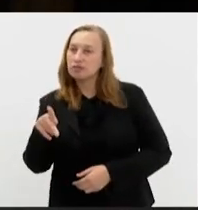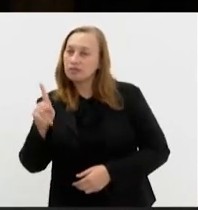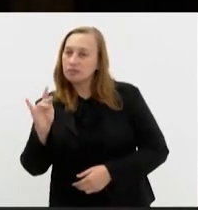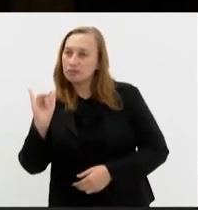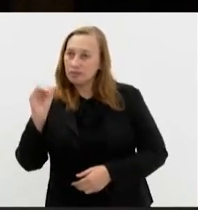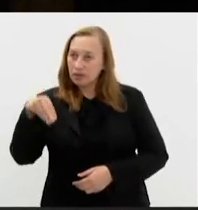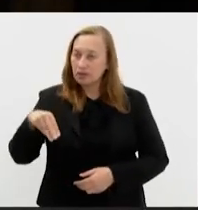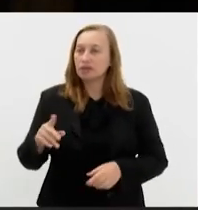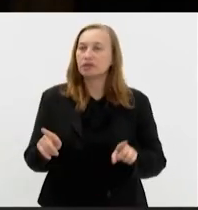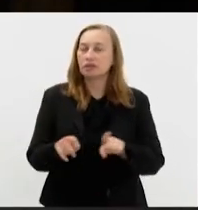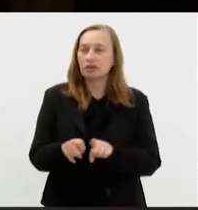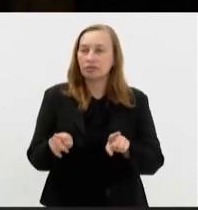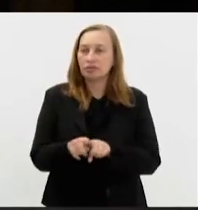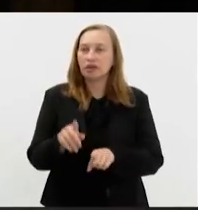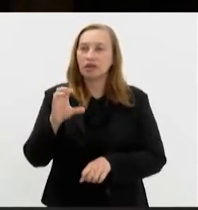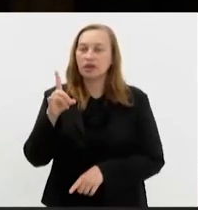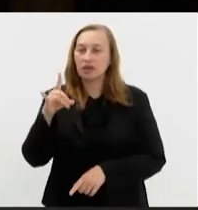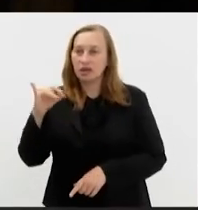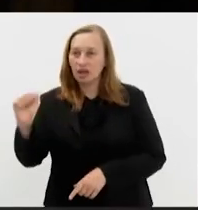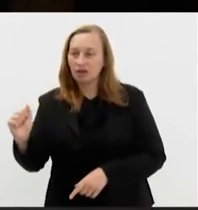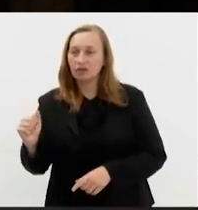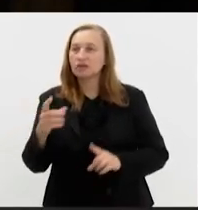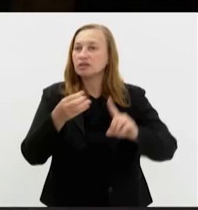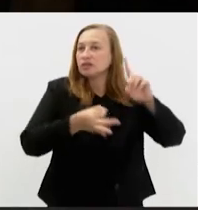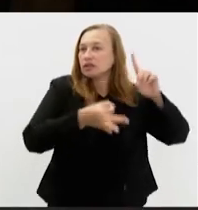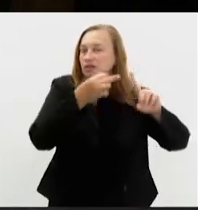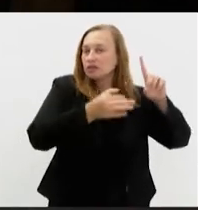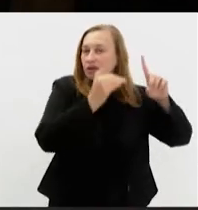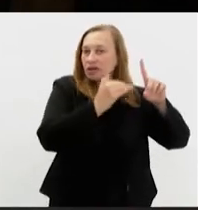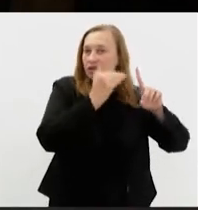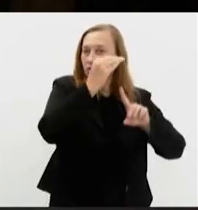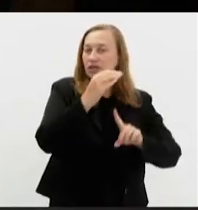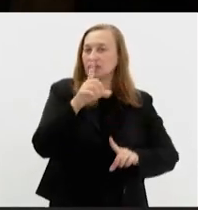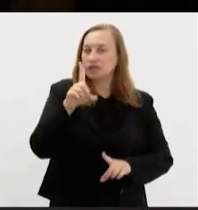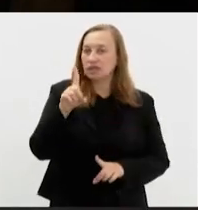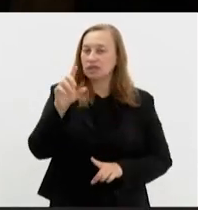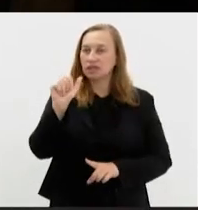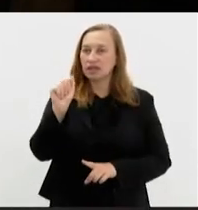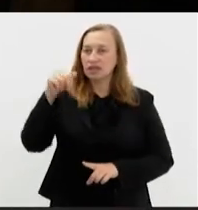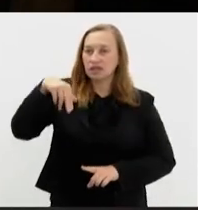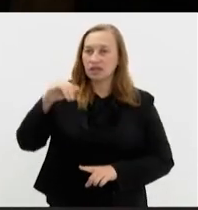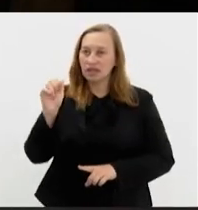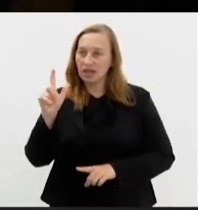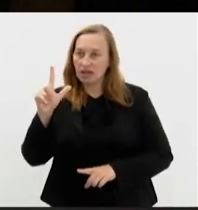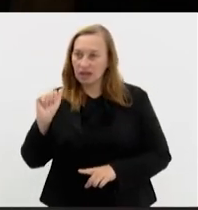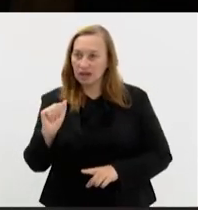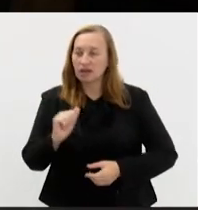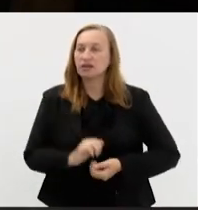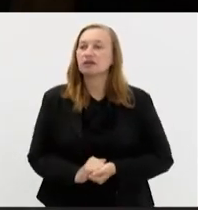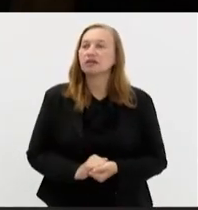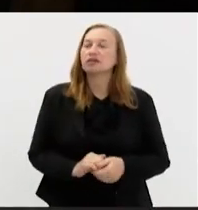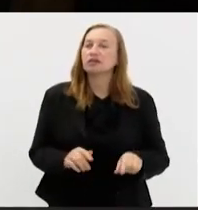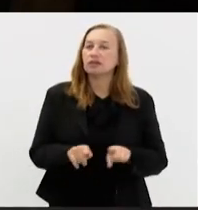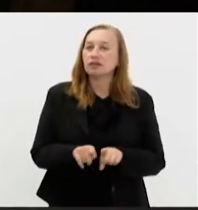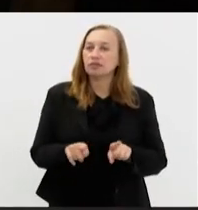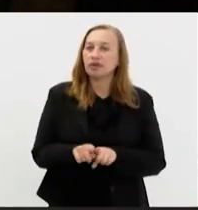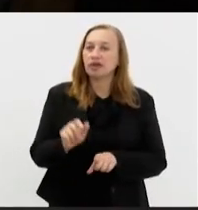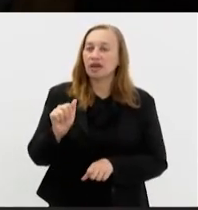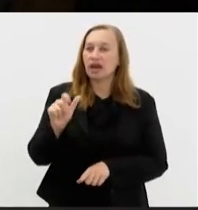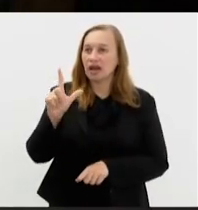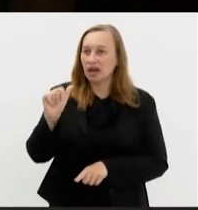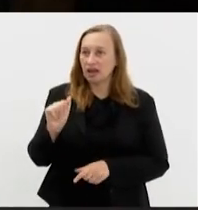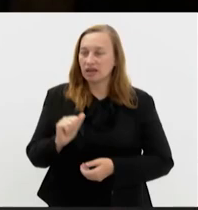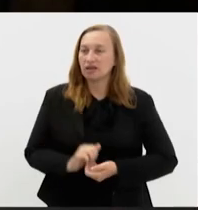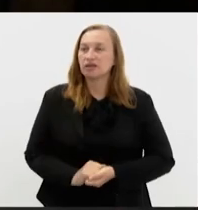Cláudia do da desembargadora Daniela do desembargador Alan e do querido Desembargador